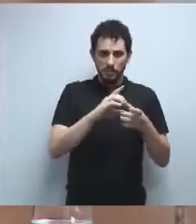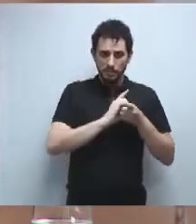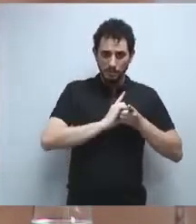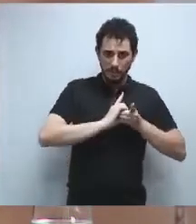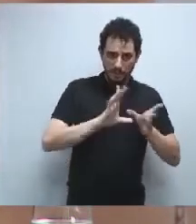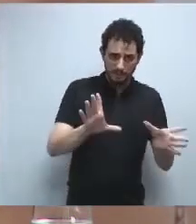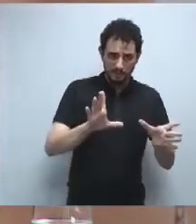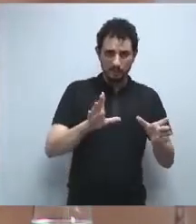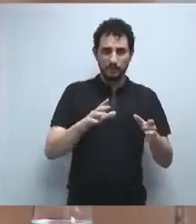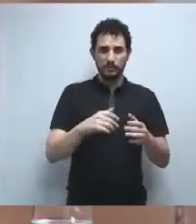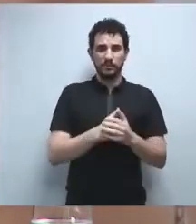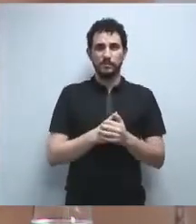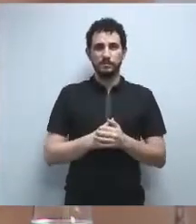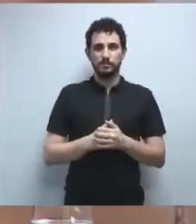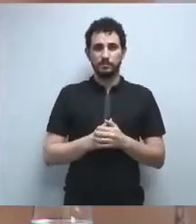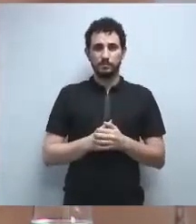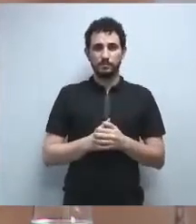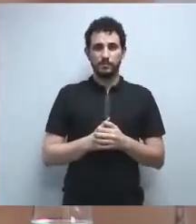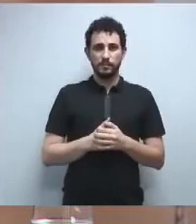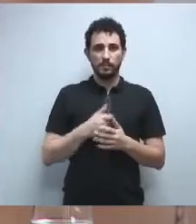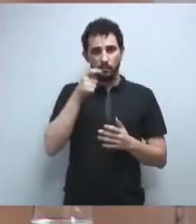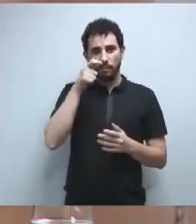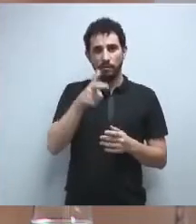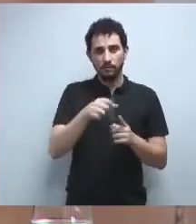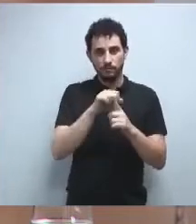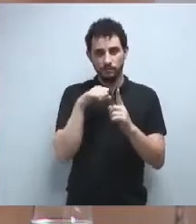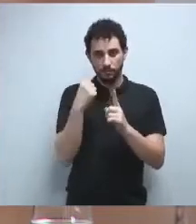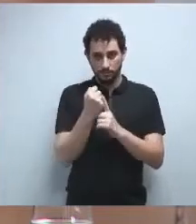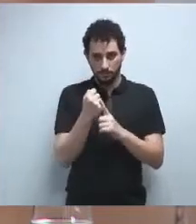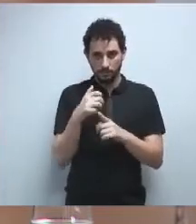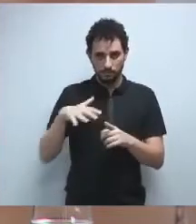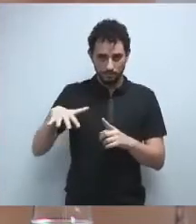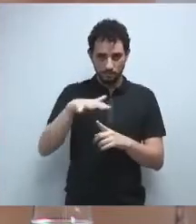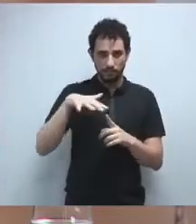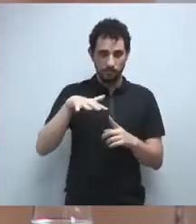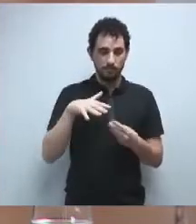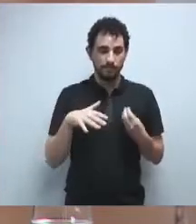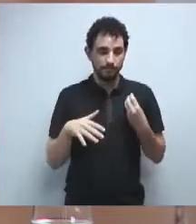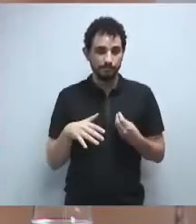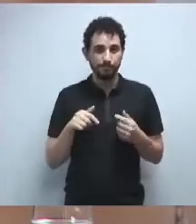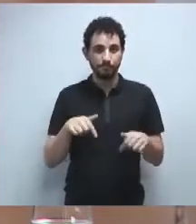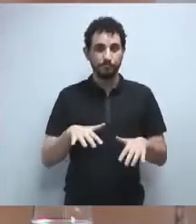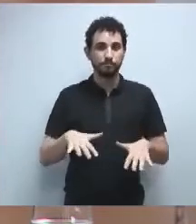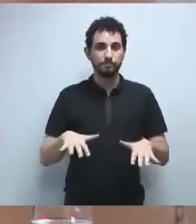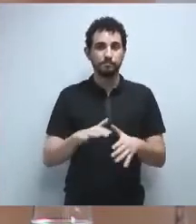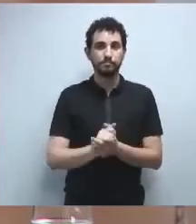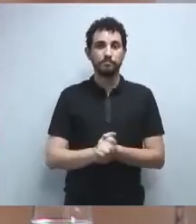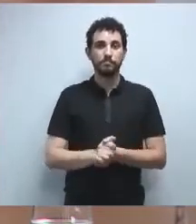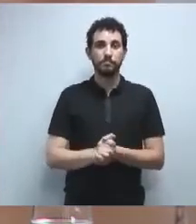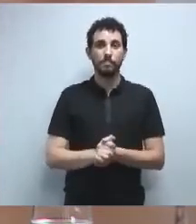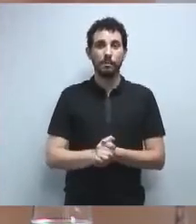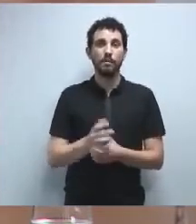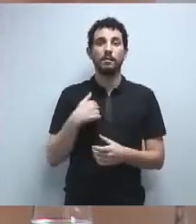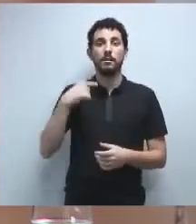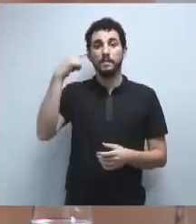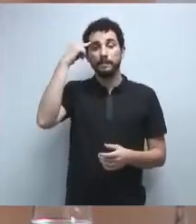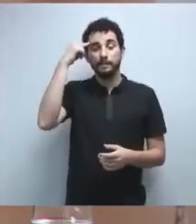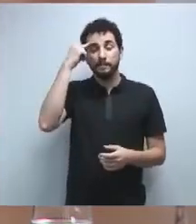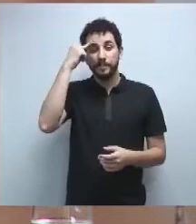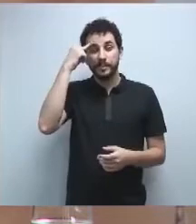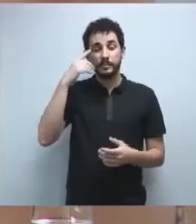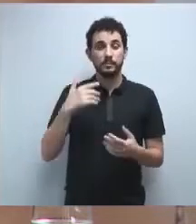jurídica do regime democrático e dos interesses sociais diz pra indisponíveis penso eu